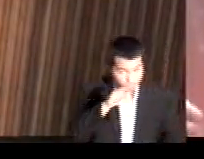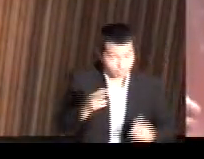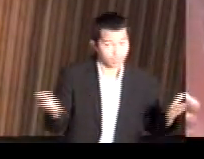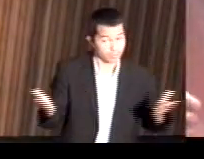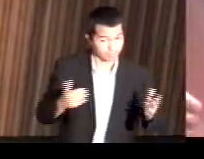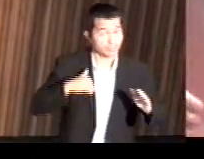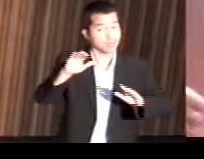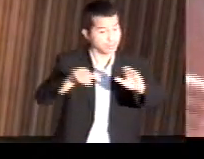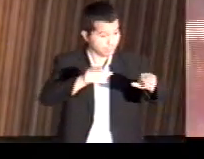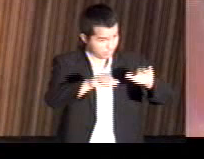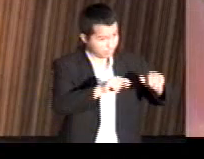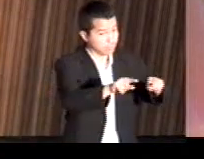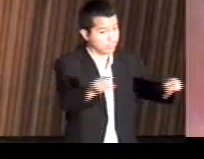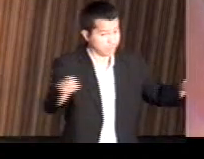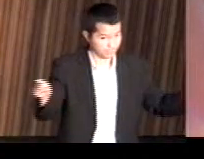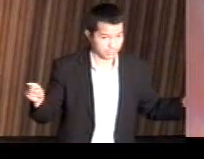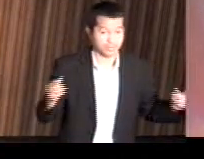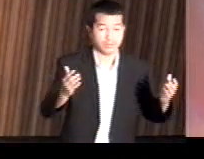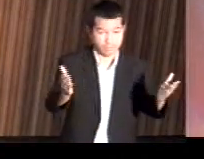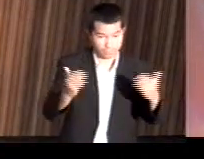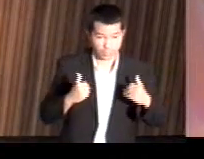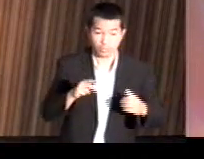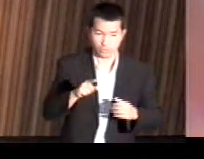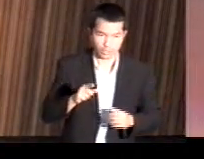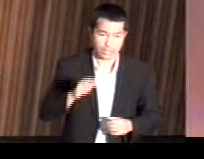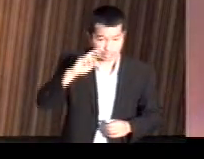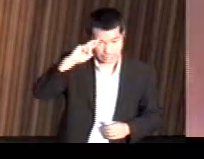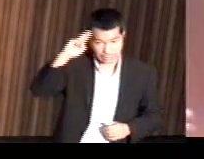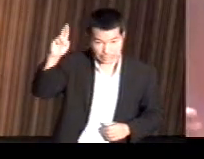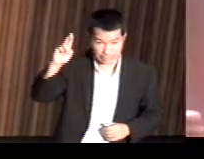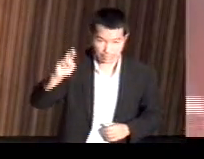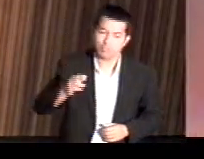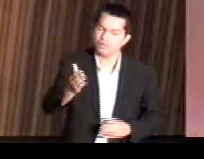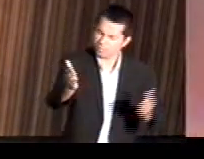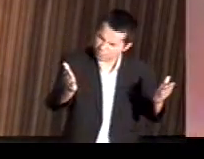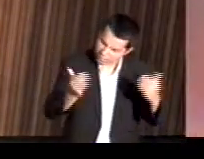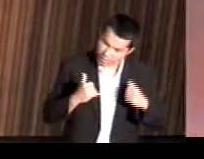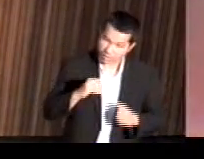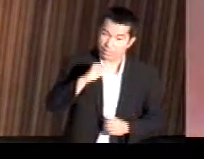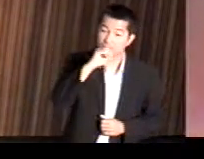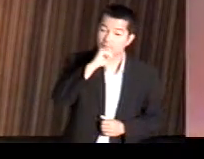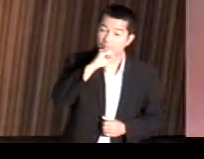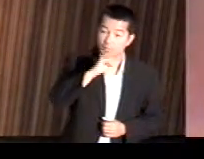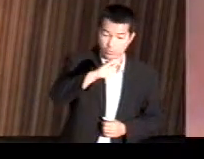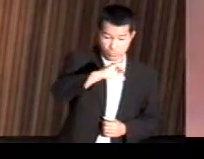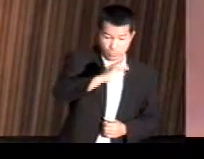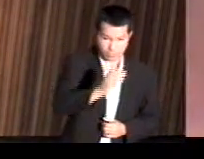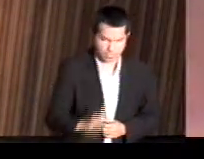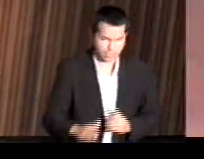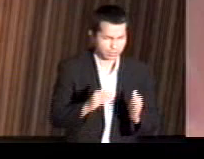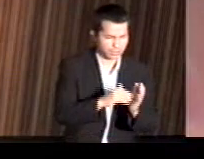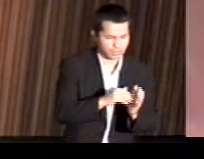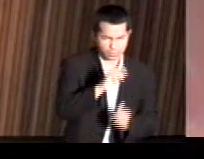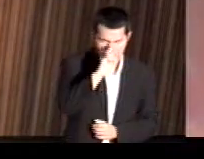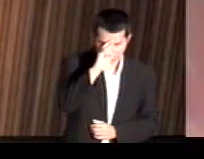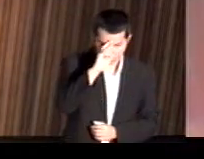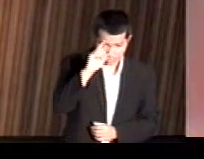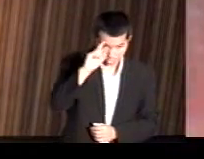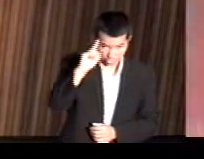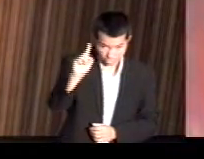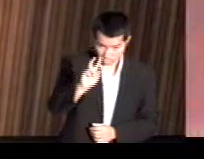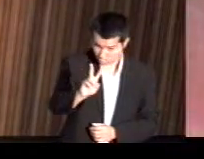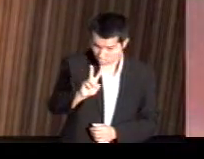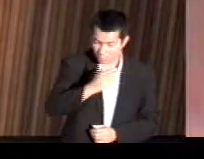um encontro com você, nós vamos estar juntos, sábado, 9h30 da manhã, até meio-dia, dia 2